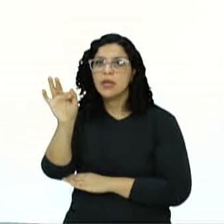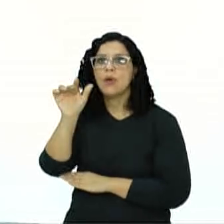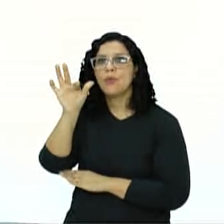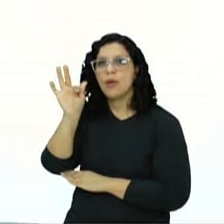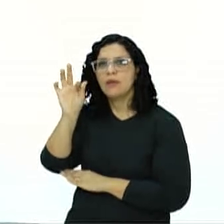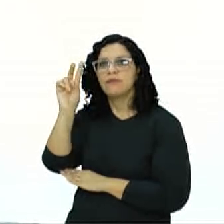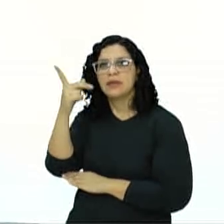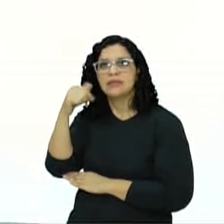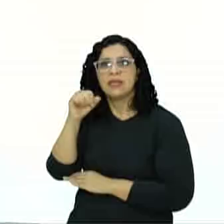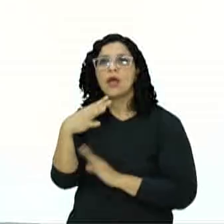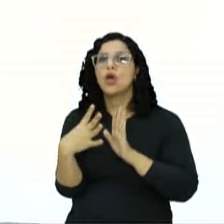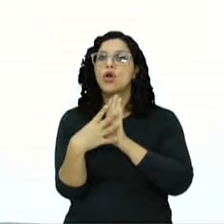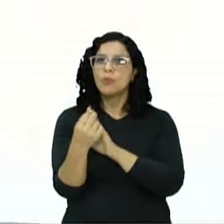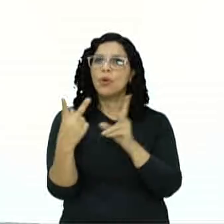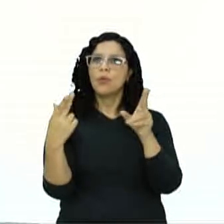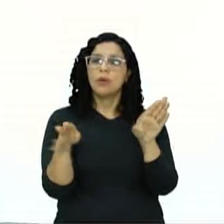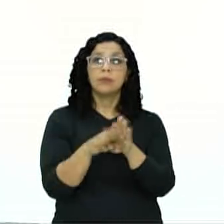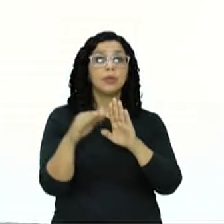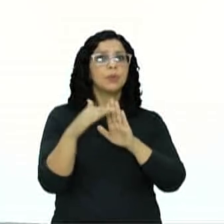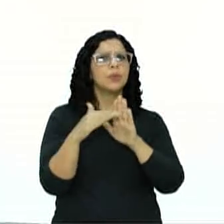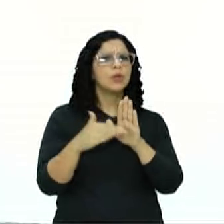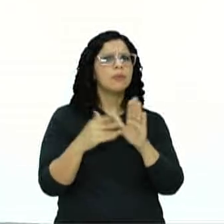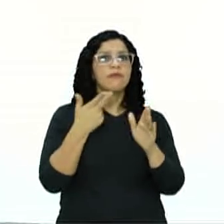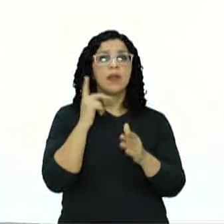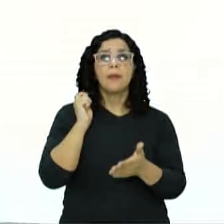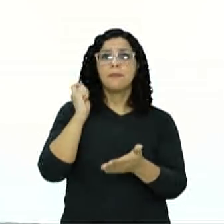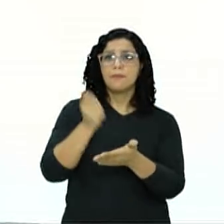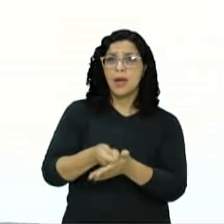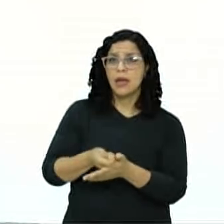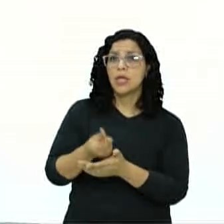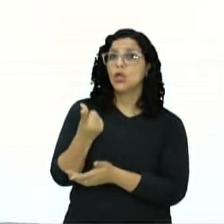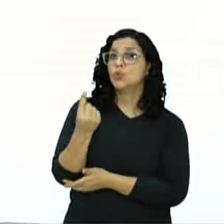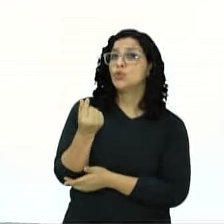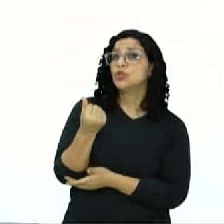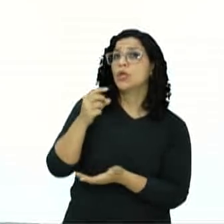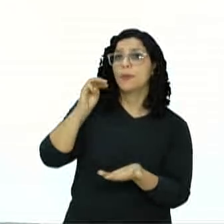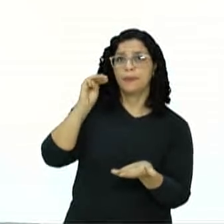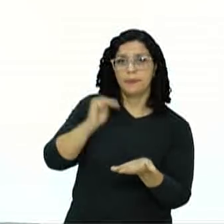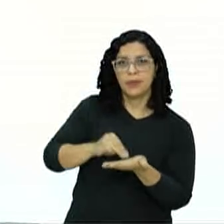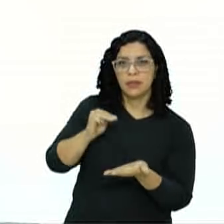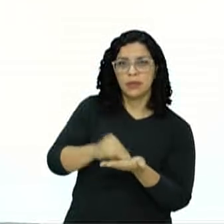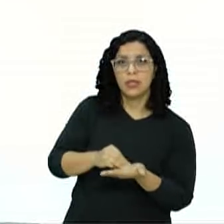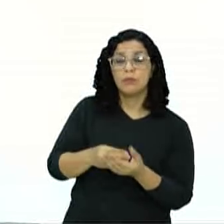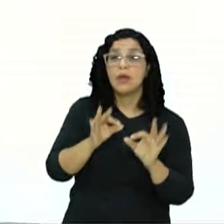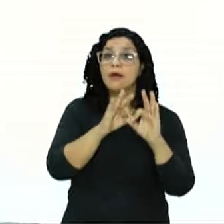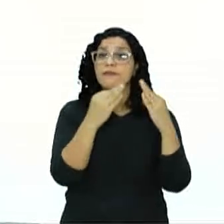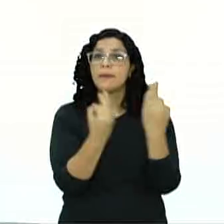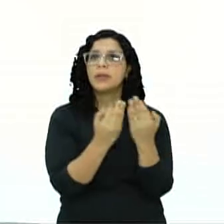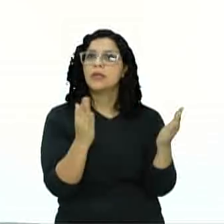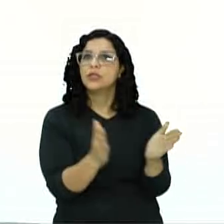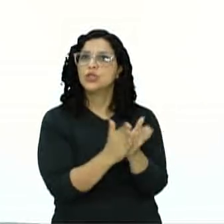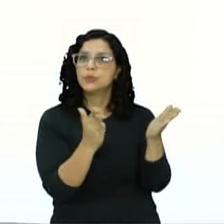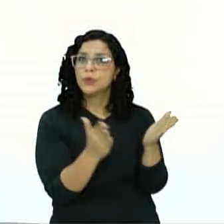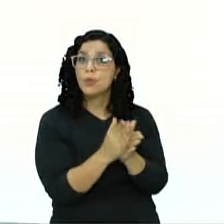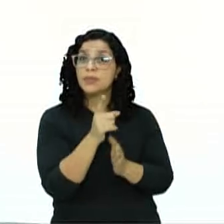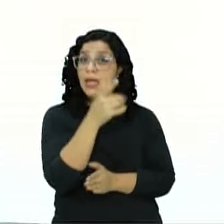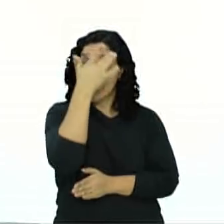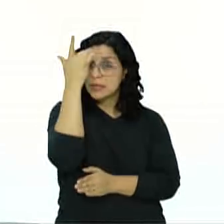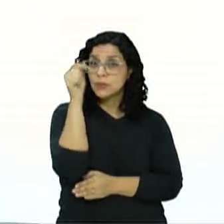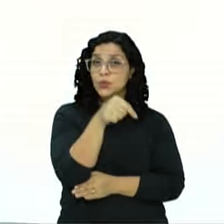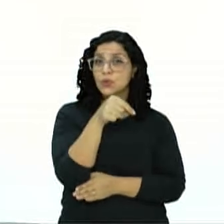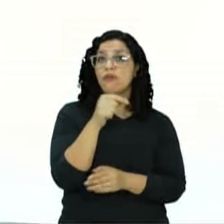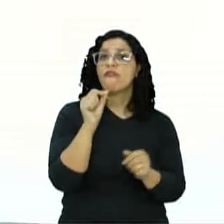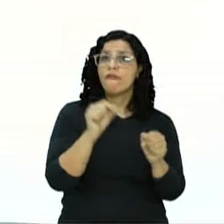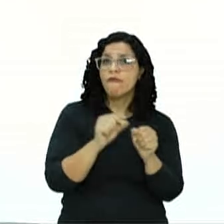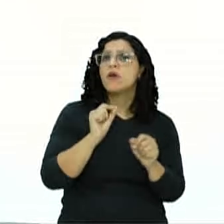FHC. Vamos lá, o que era esse programa? É um pagamento de uma renda mínima para famílias pobres que